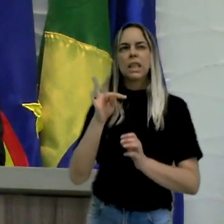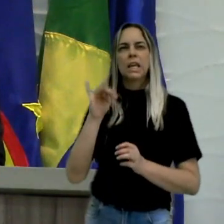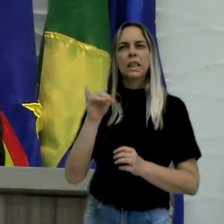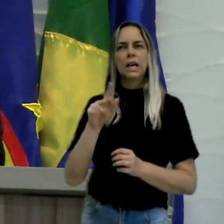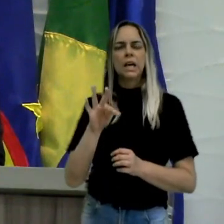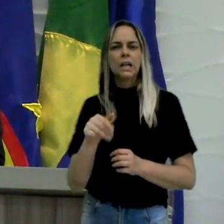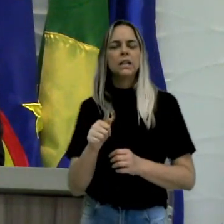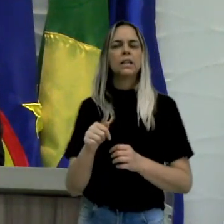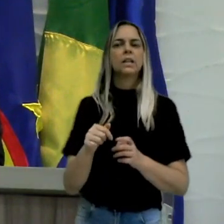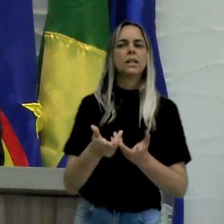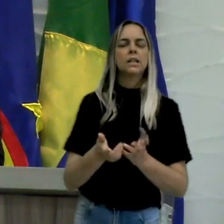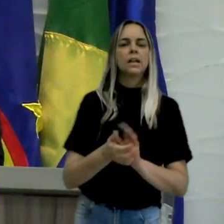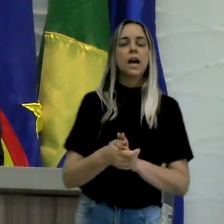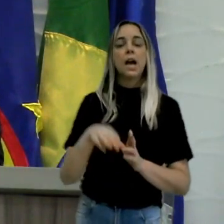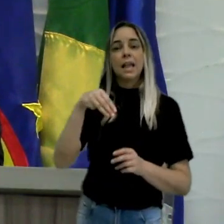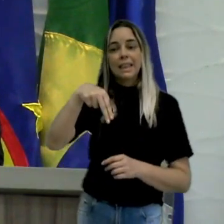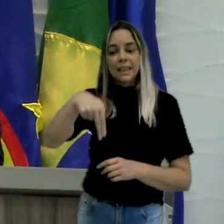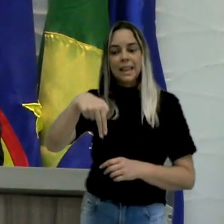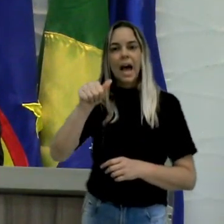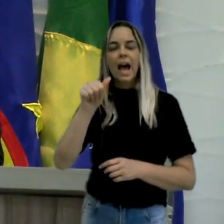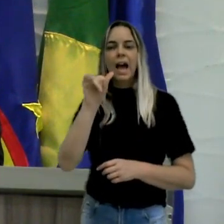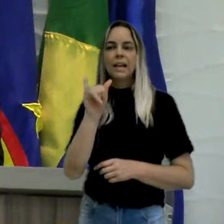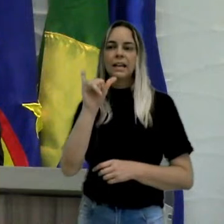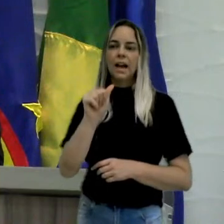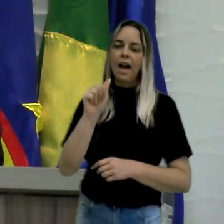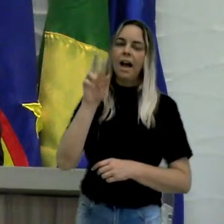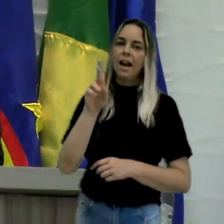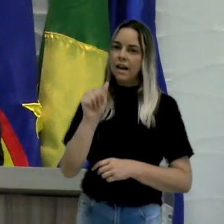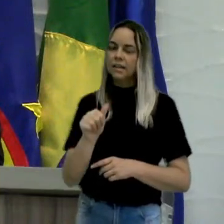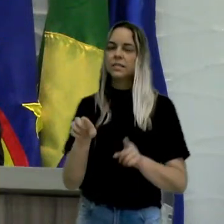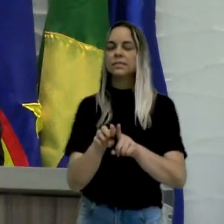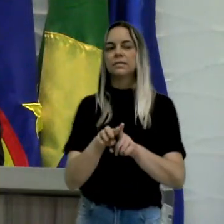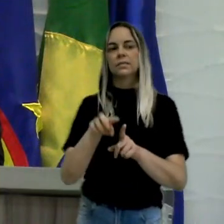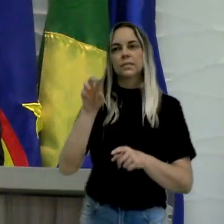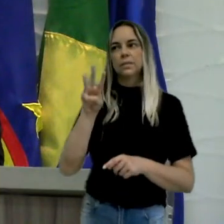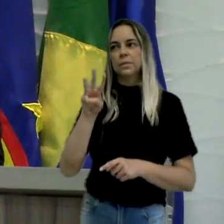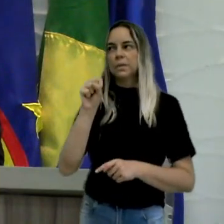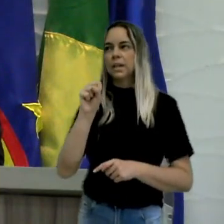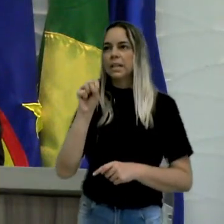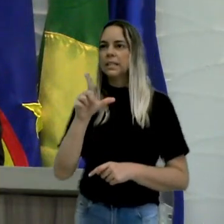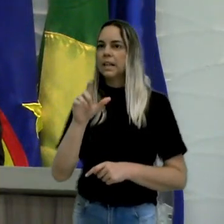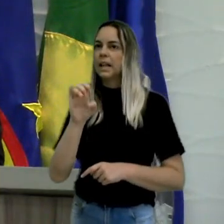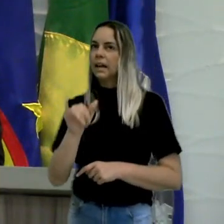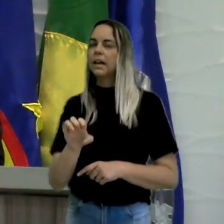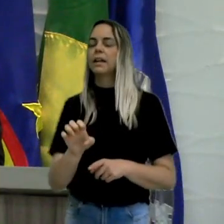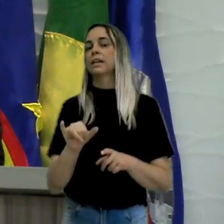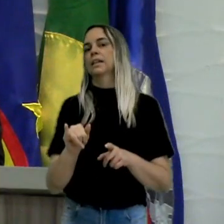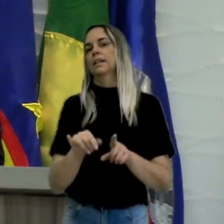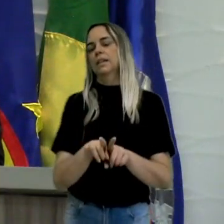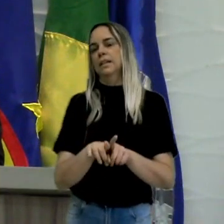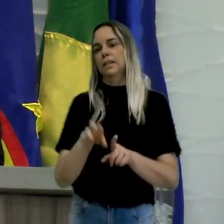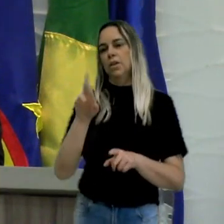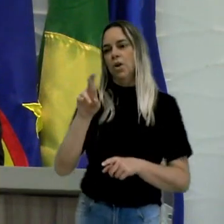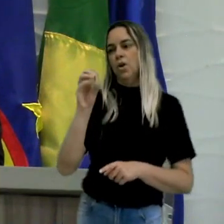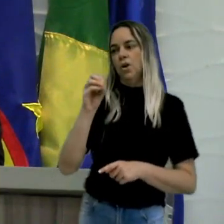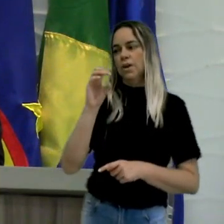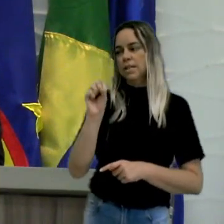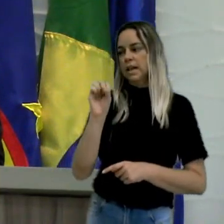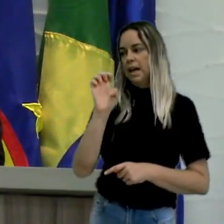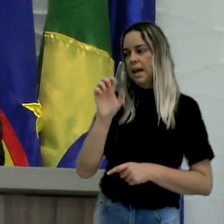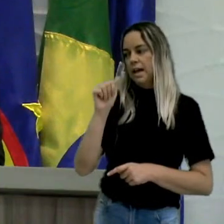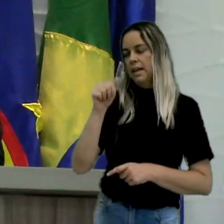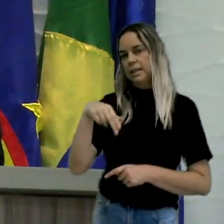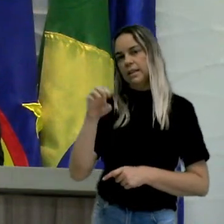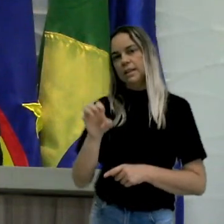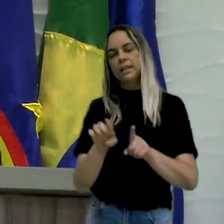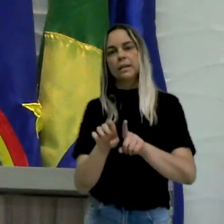de Norma, Nayara Brito, filha de Deri, o Hélio Ribeiro, José Ano Feliciano